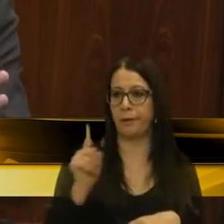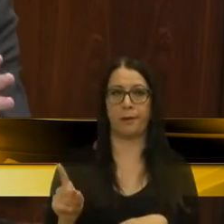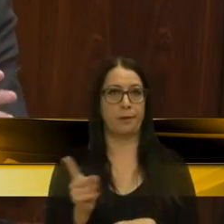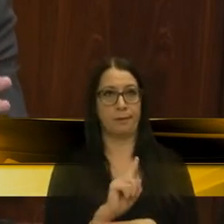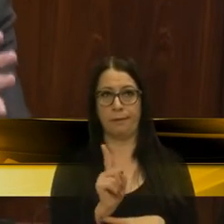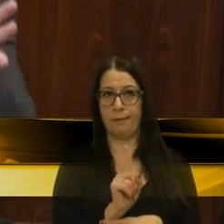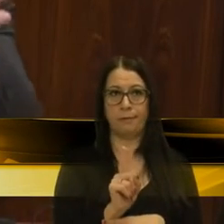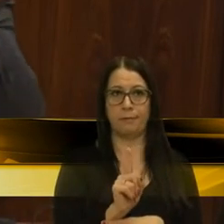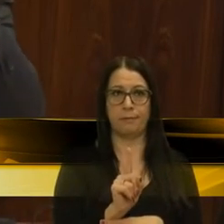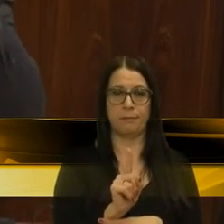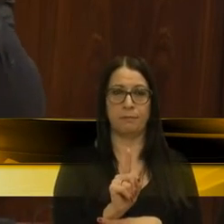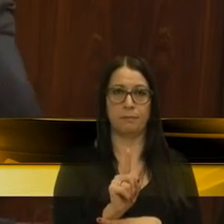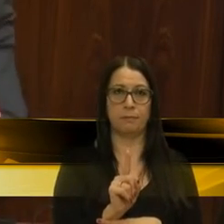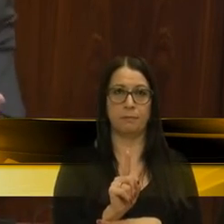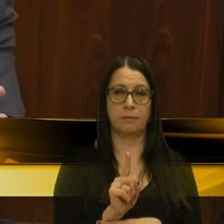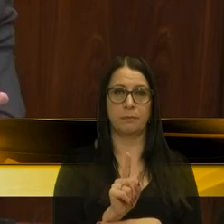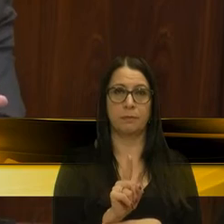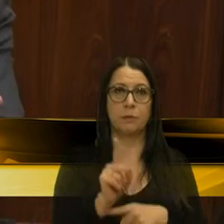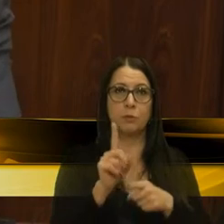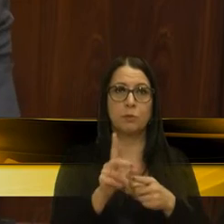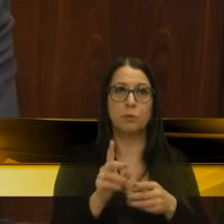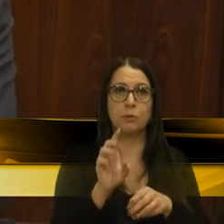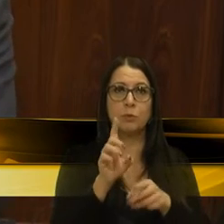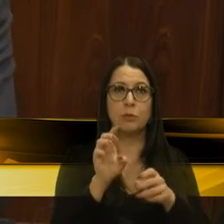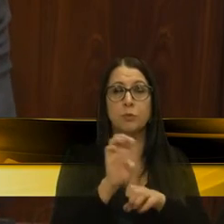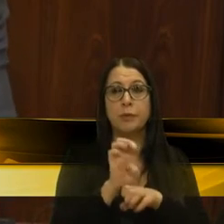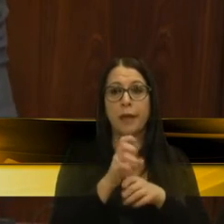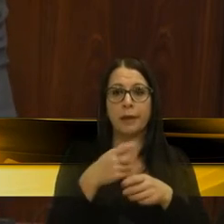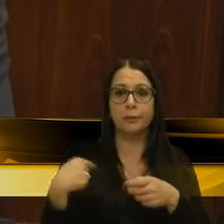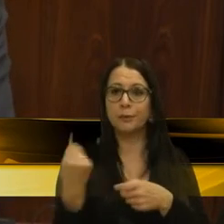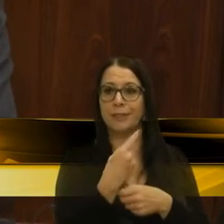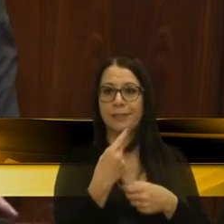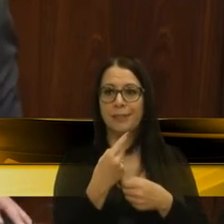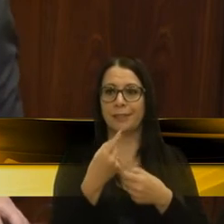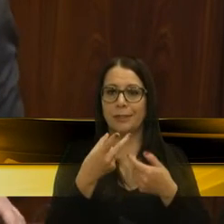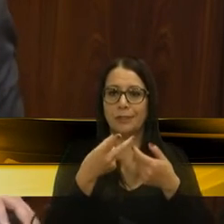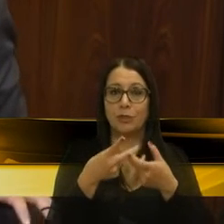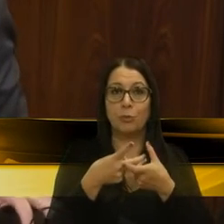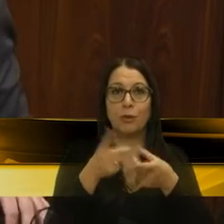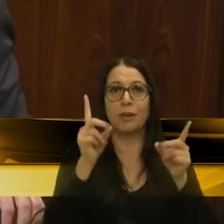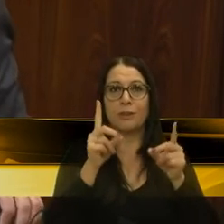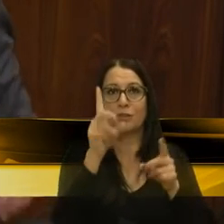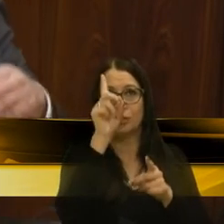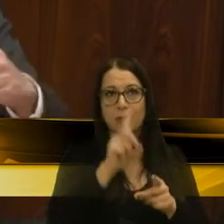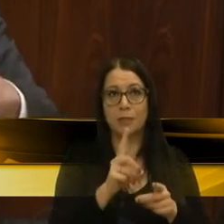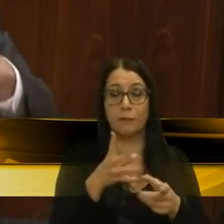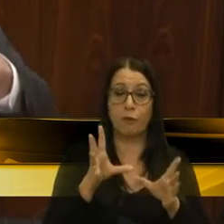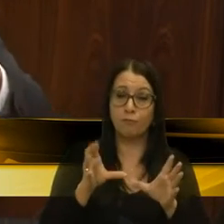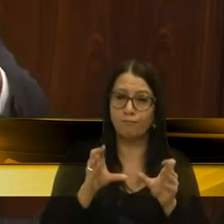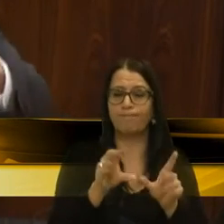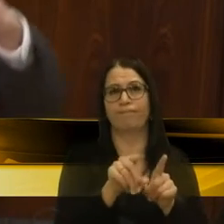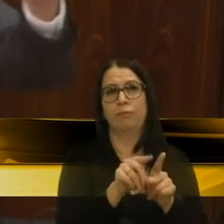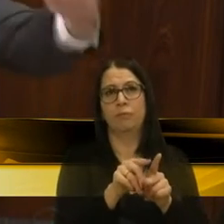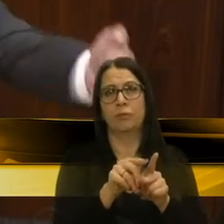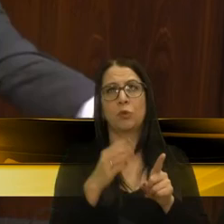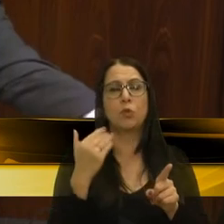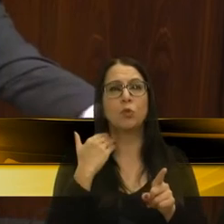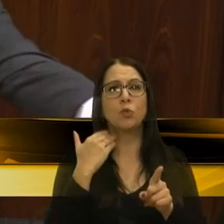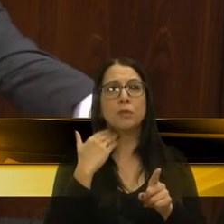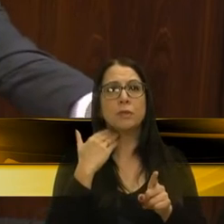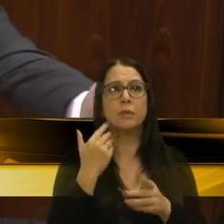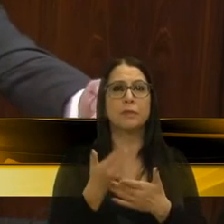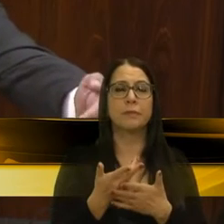questão de do Estado Democrático de Direito que ficou abalado. Então, são graves demais essas denúncias. Essa ideia do juiz também